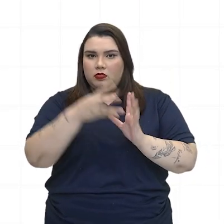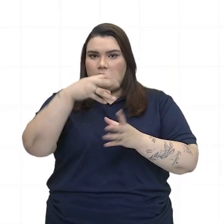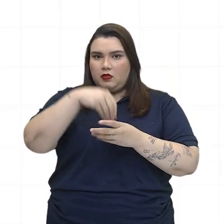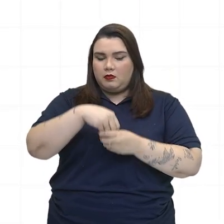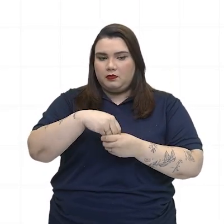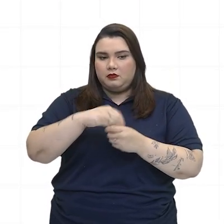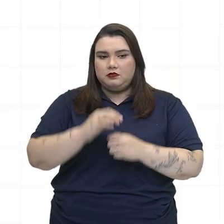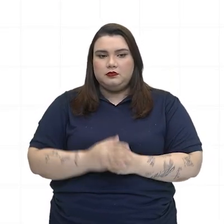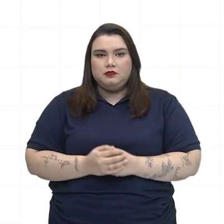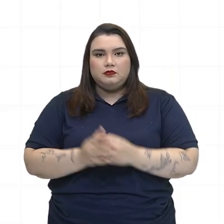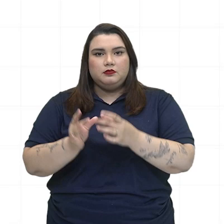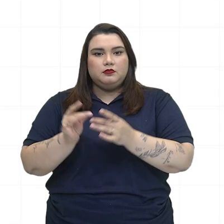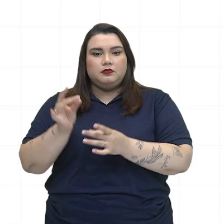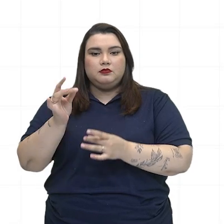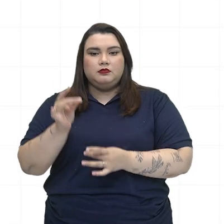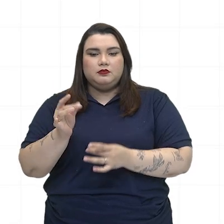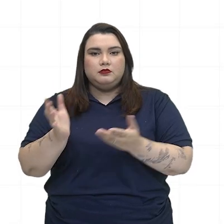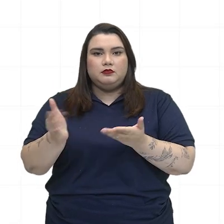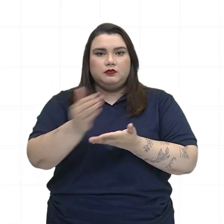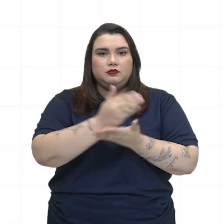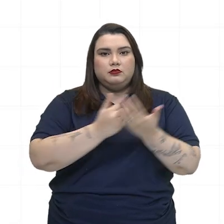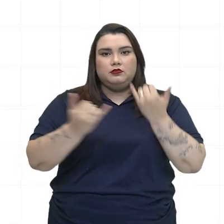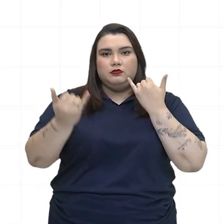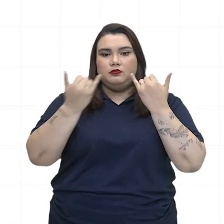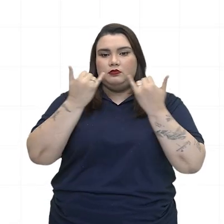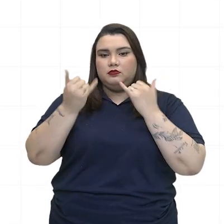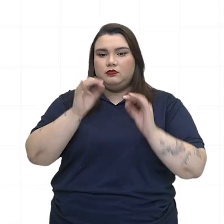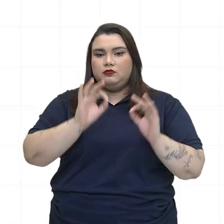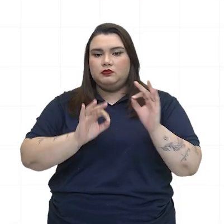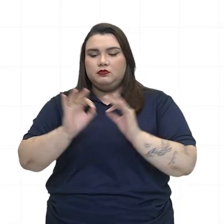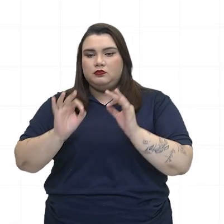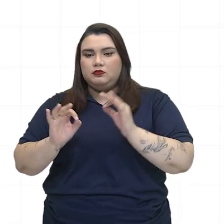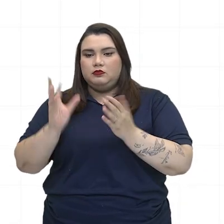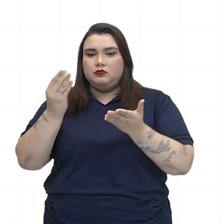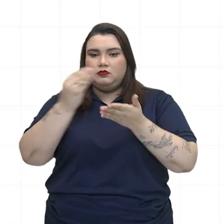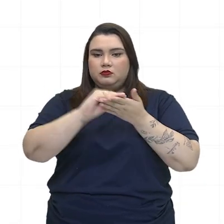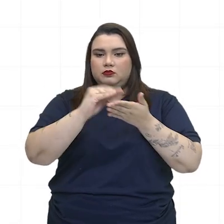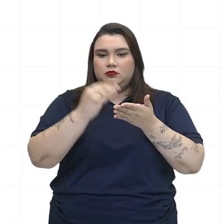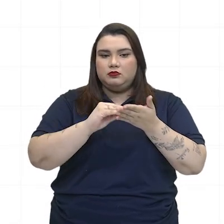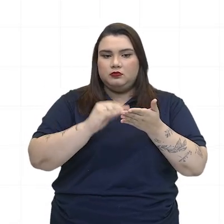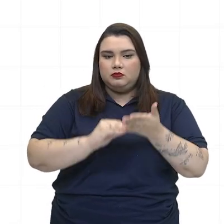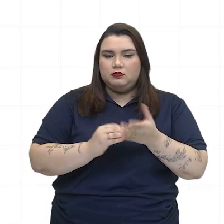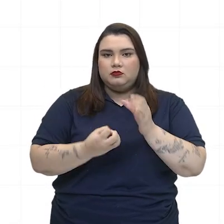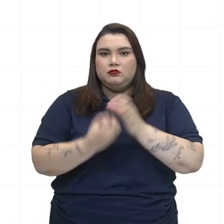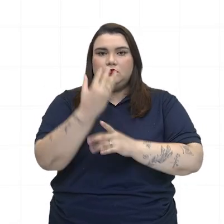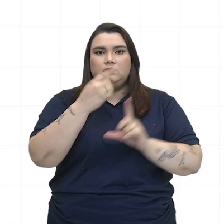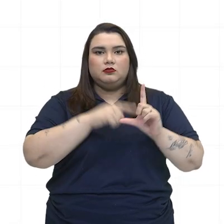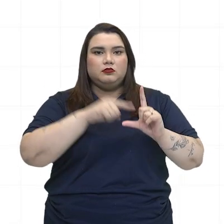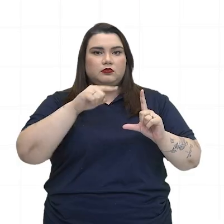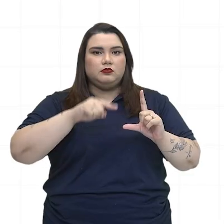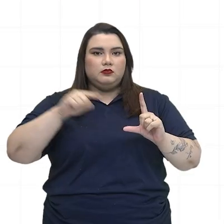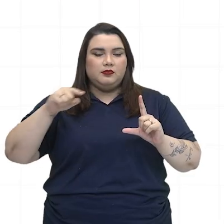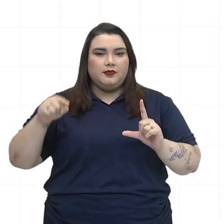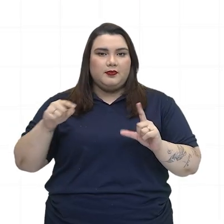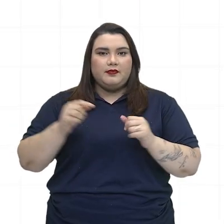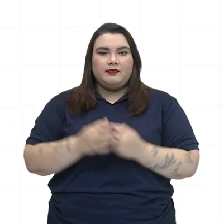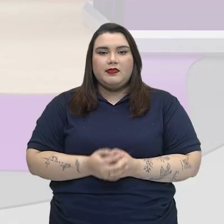amazônica. Detalhamento: coleta de dados, organização e registro, construção de